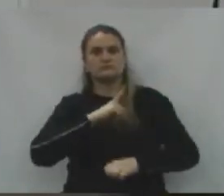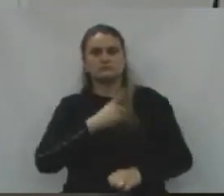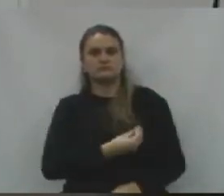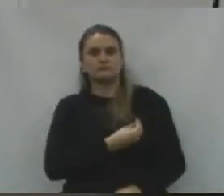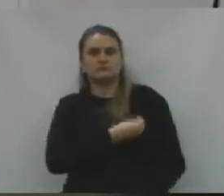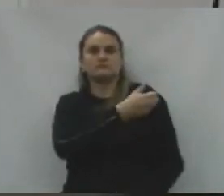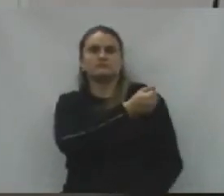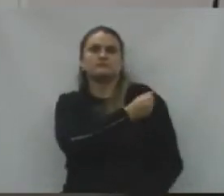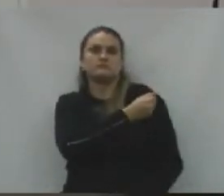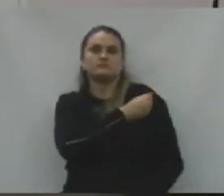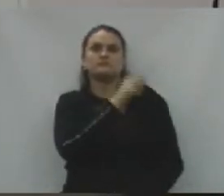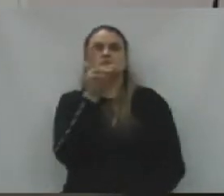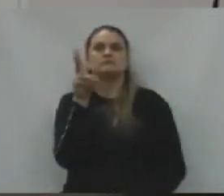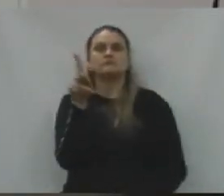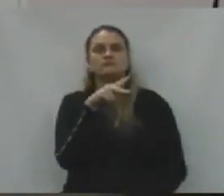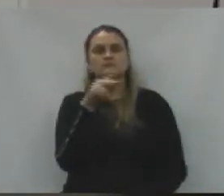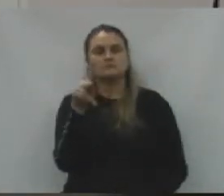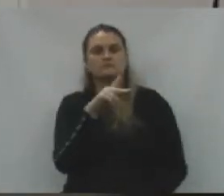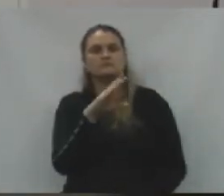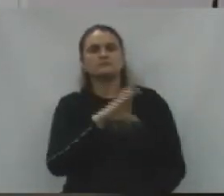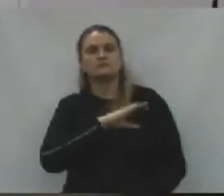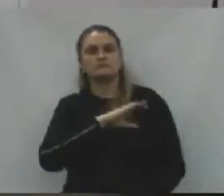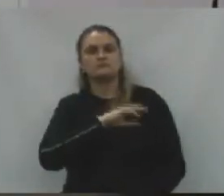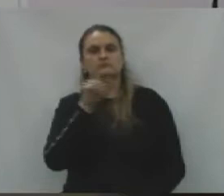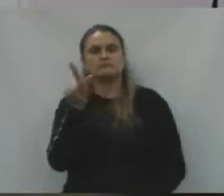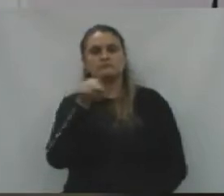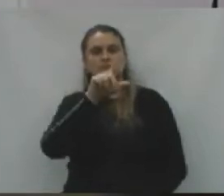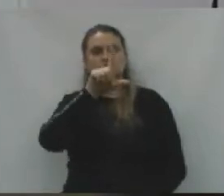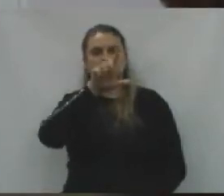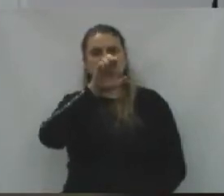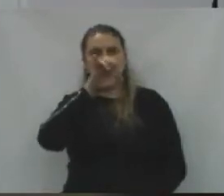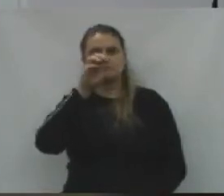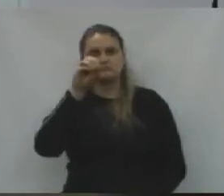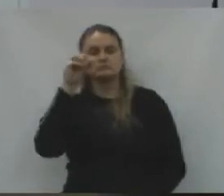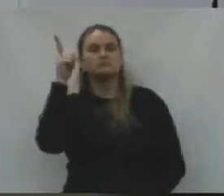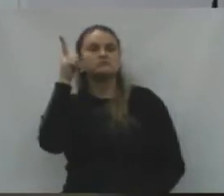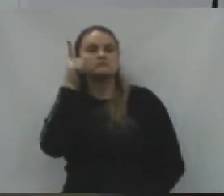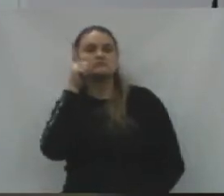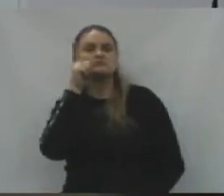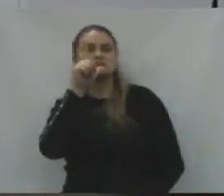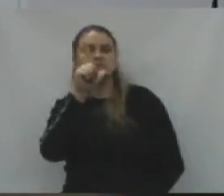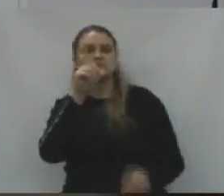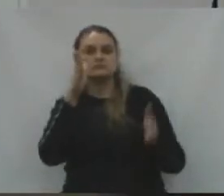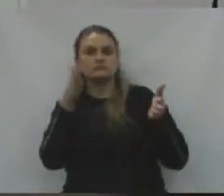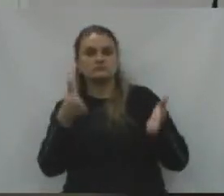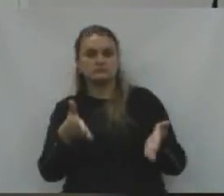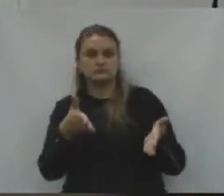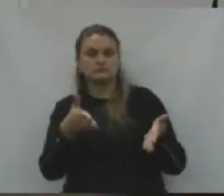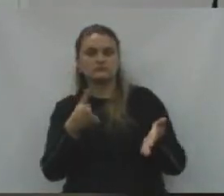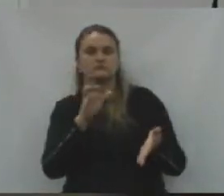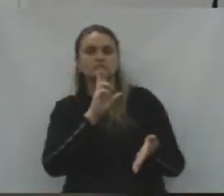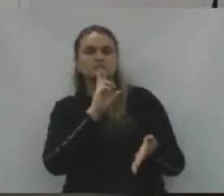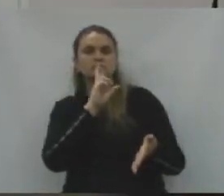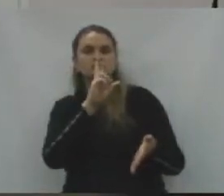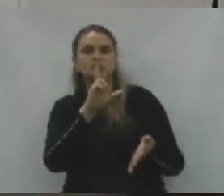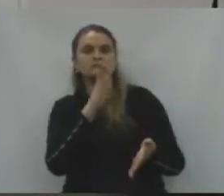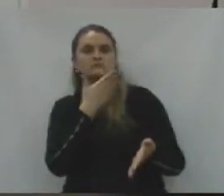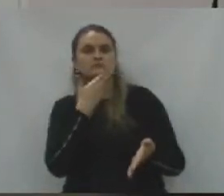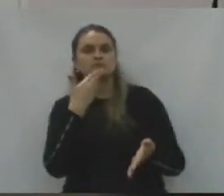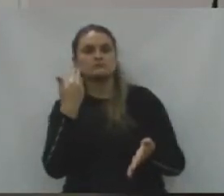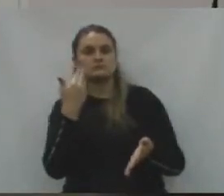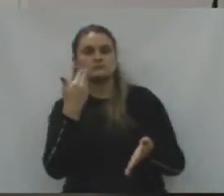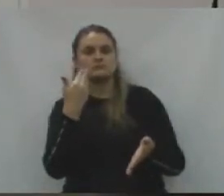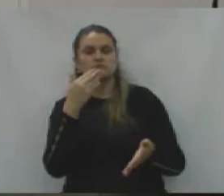presente acadêmicos e o professor que coordena, o professor Léo, conseguimos, hoje, uma resposta